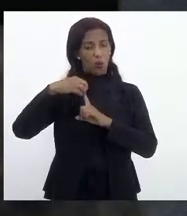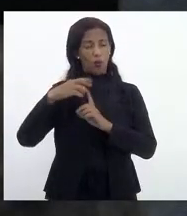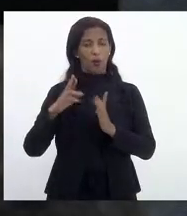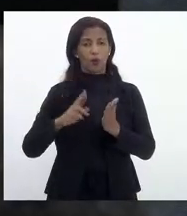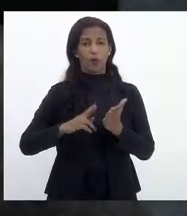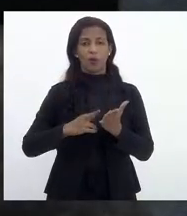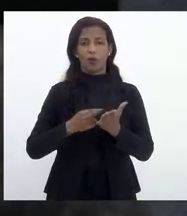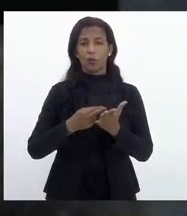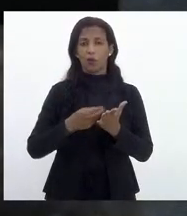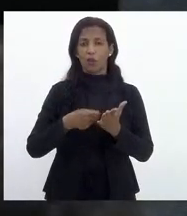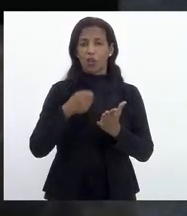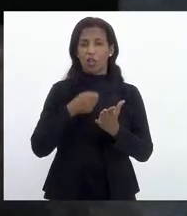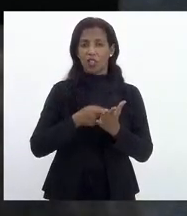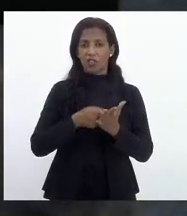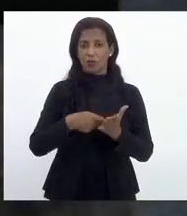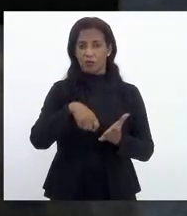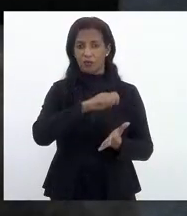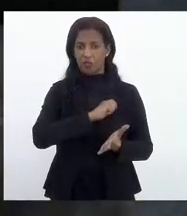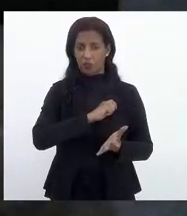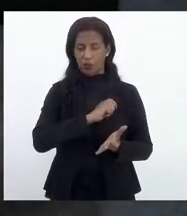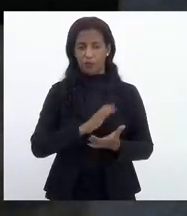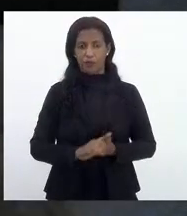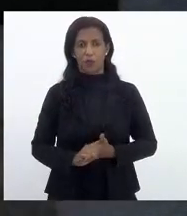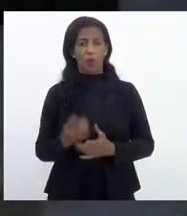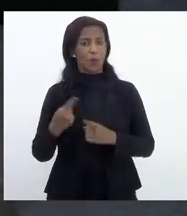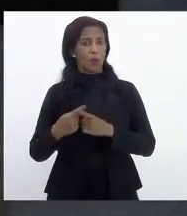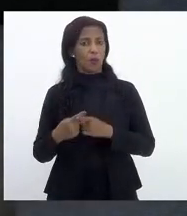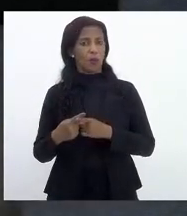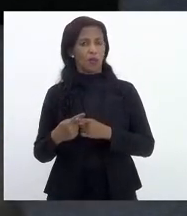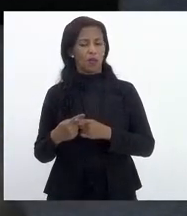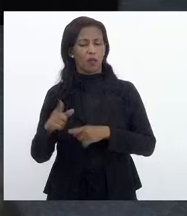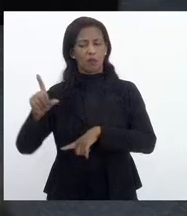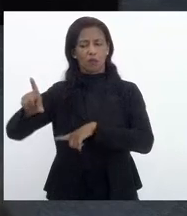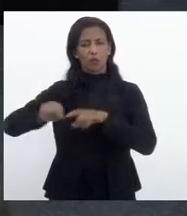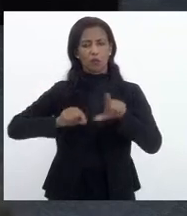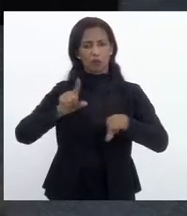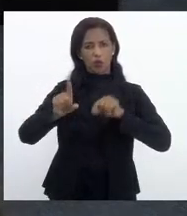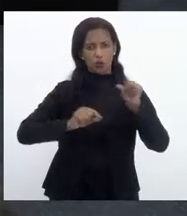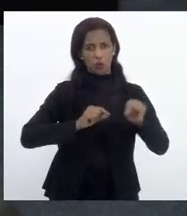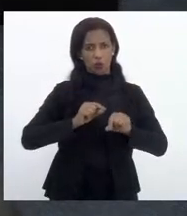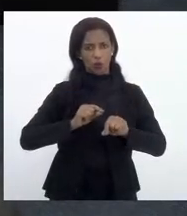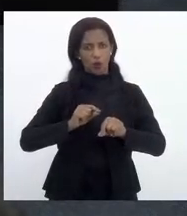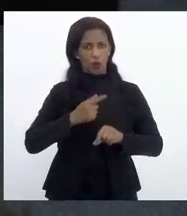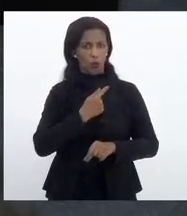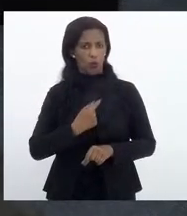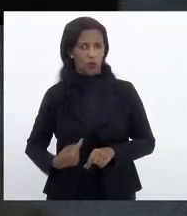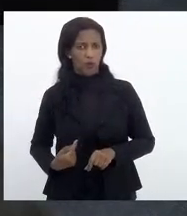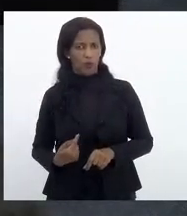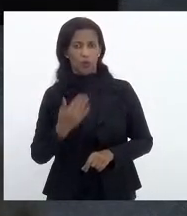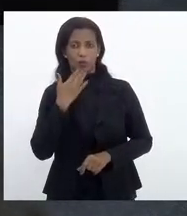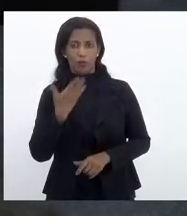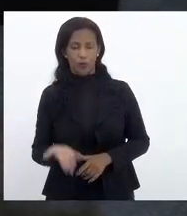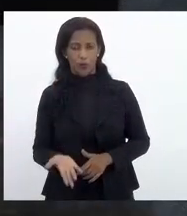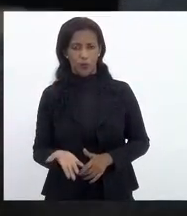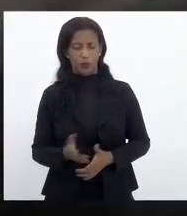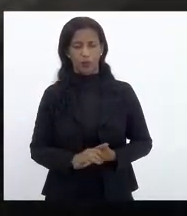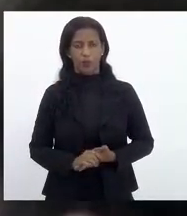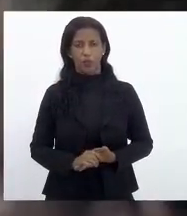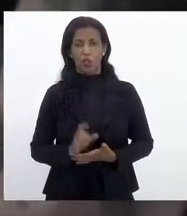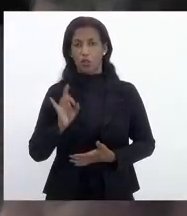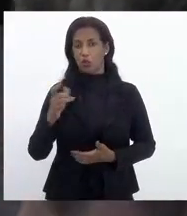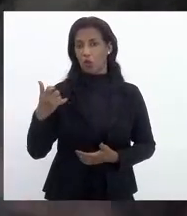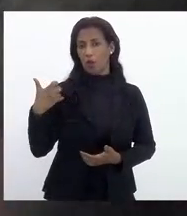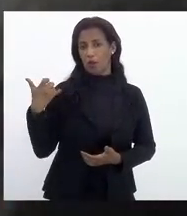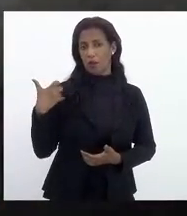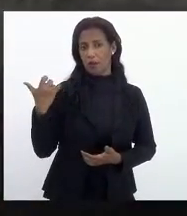do regime de recuperação fiscal é porque o governo fez uma escolha de conceder muito mais do que foi pedido apenas